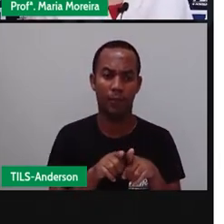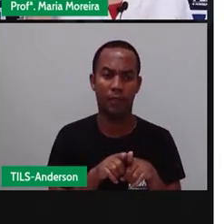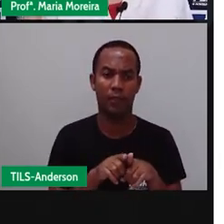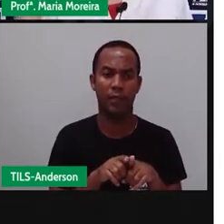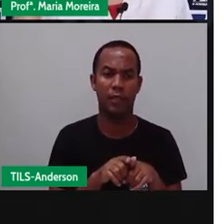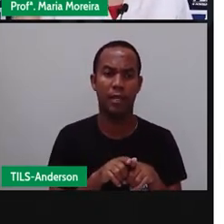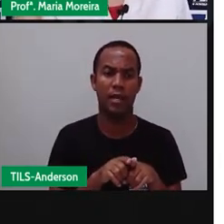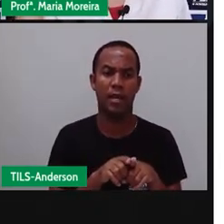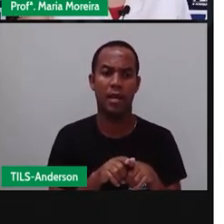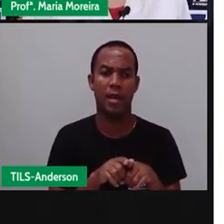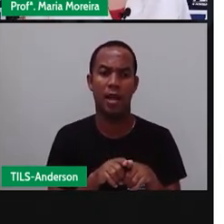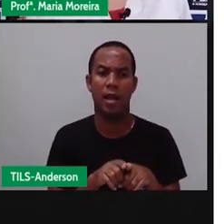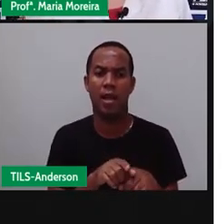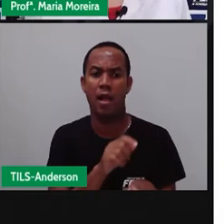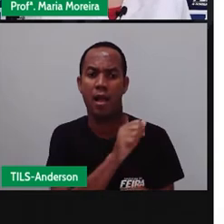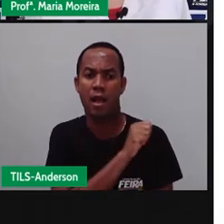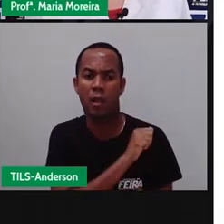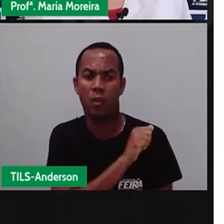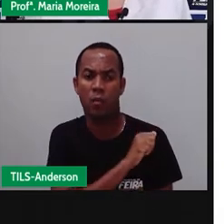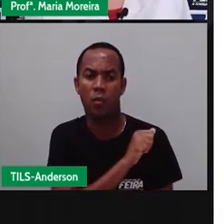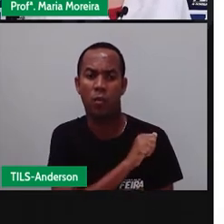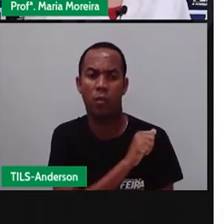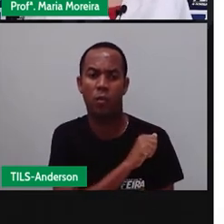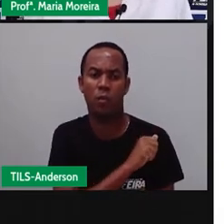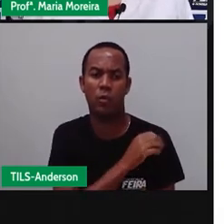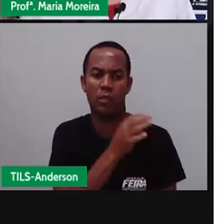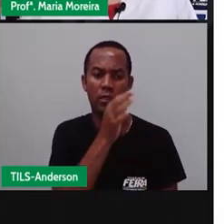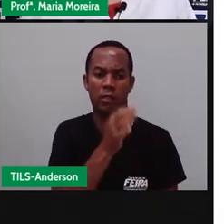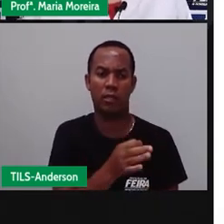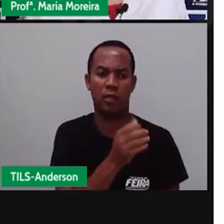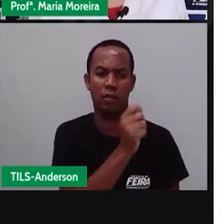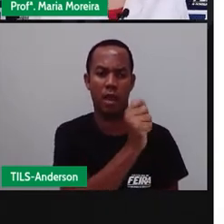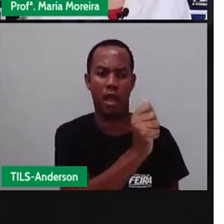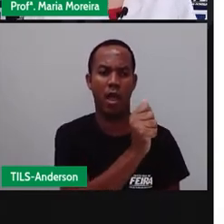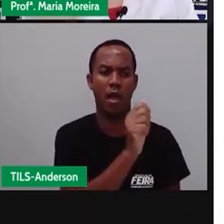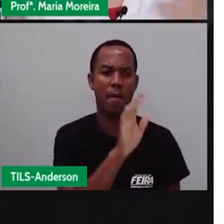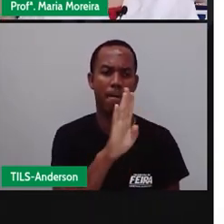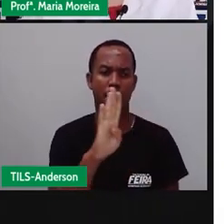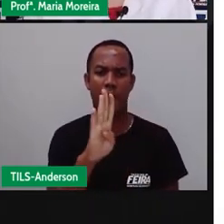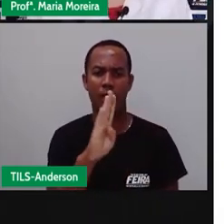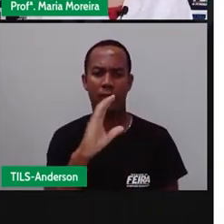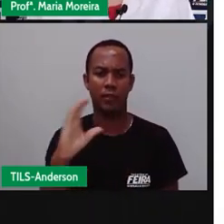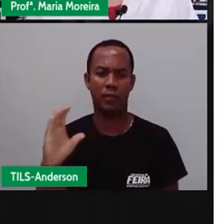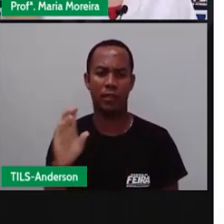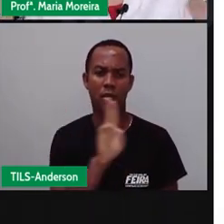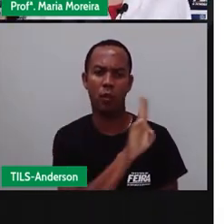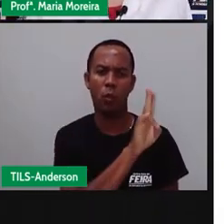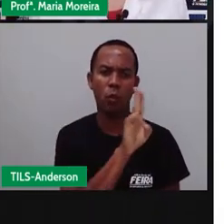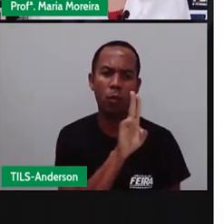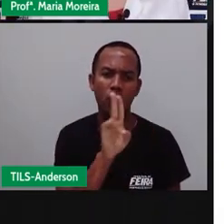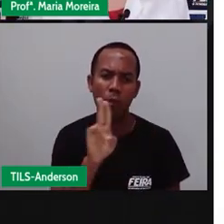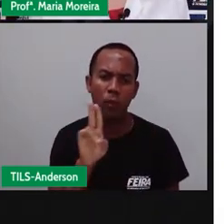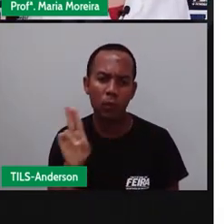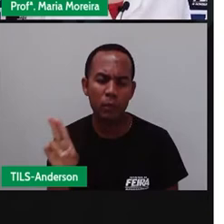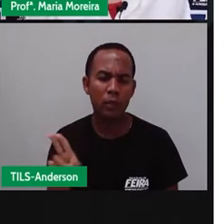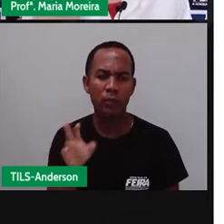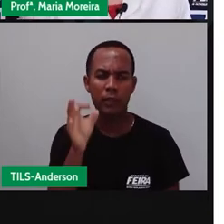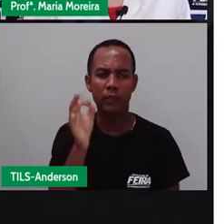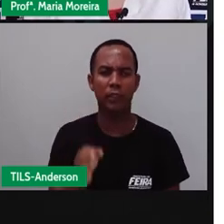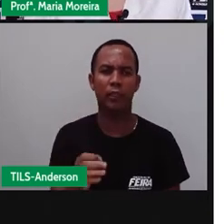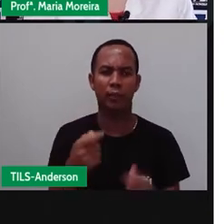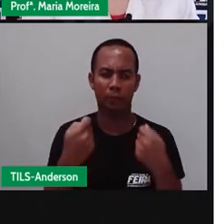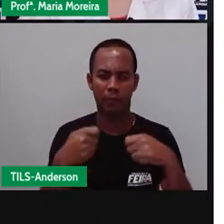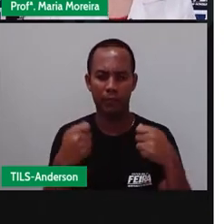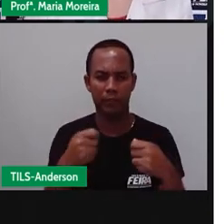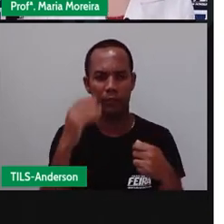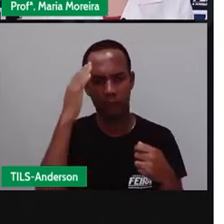quê? Ela esteja em ordem alfabética, porque o que é uma lista com 30 alunos, com 25 alunos, 35 alunos, e eu